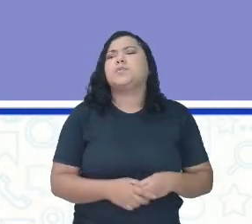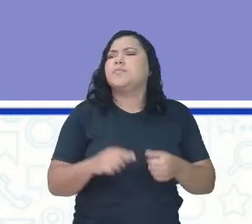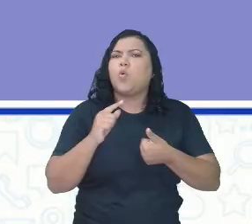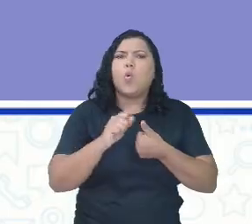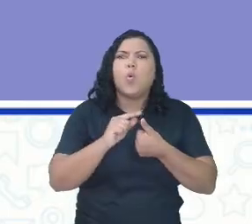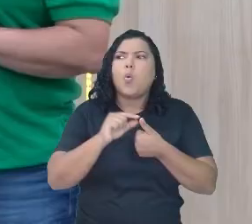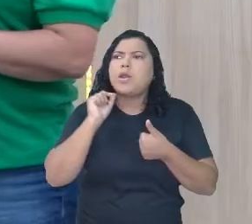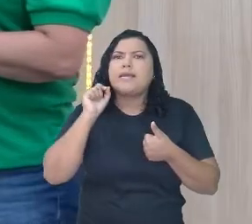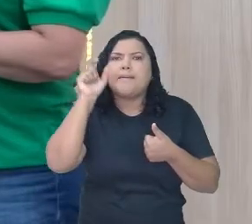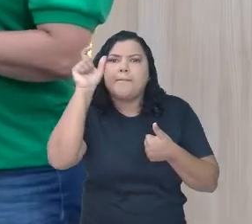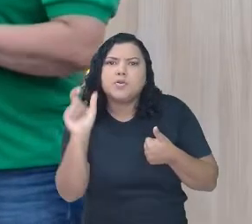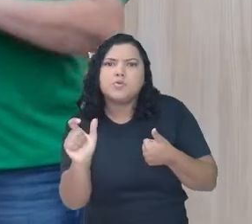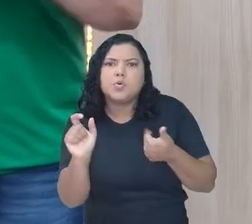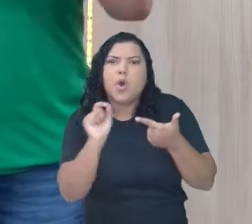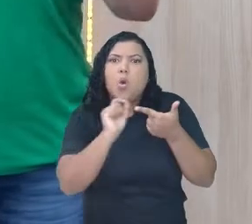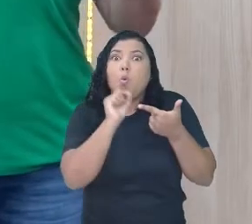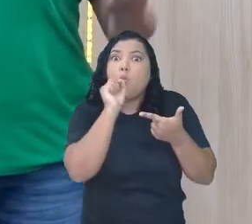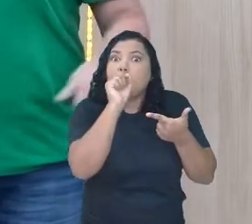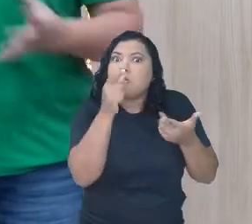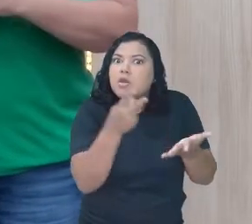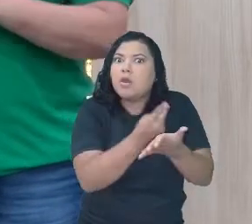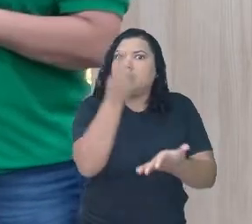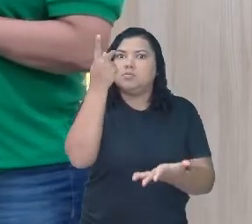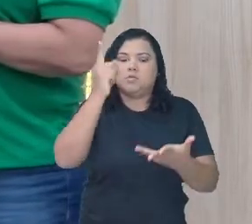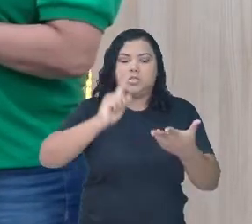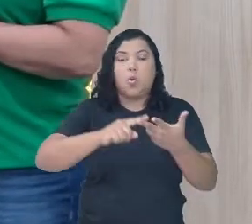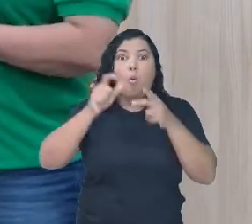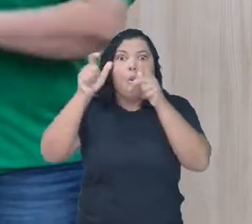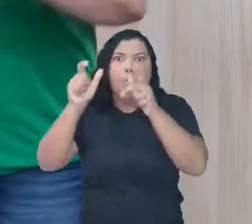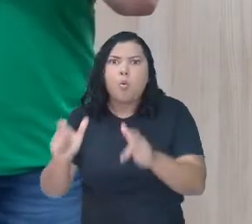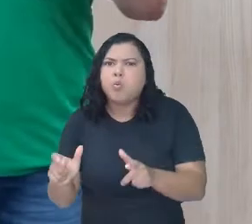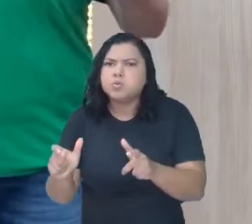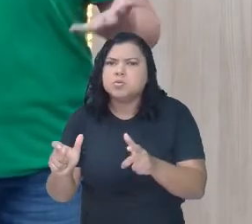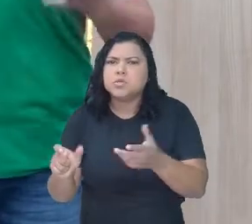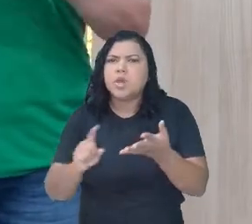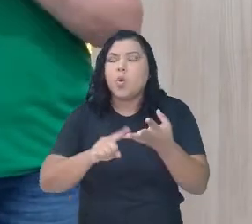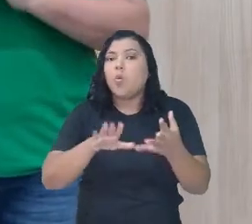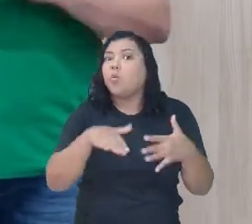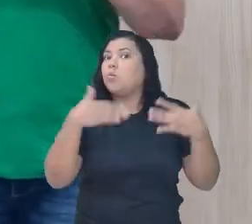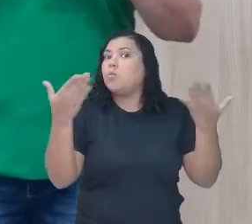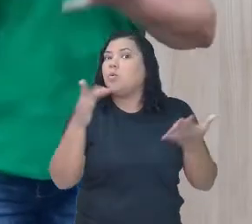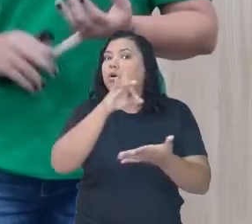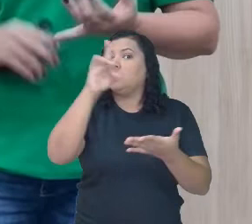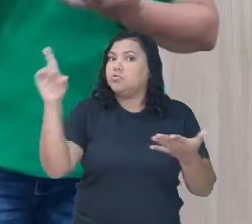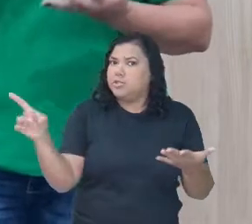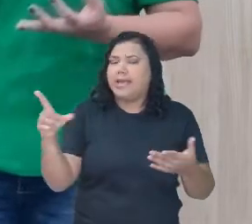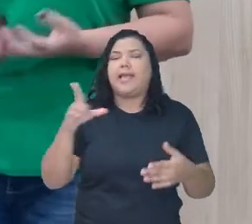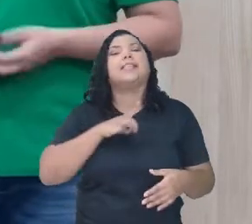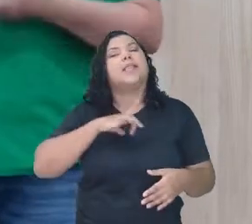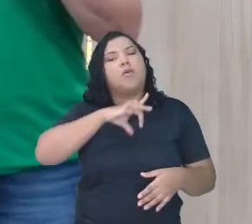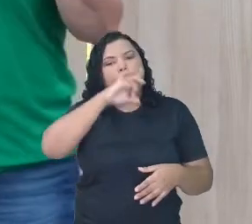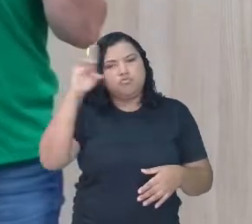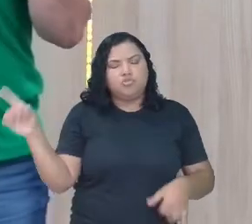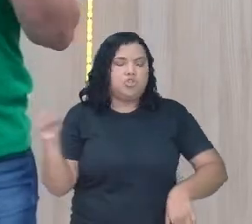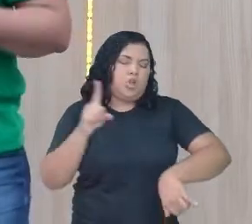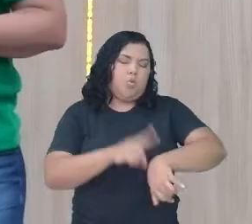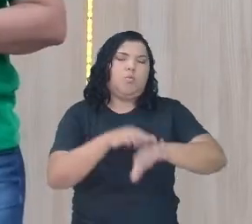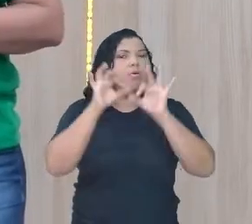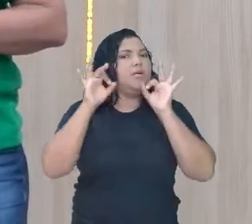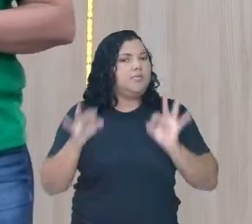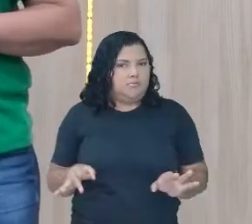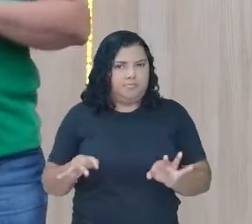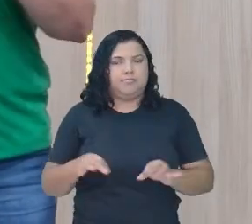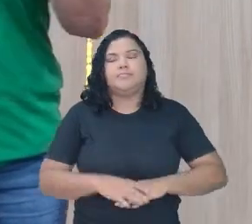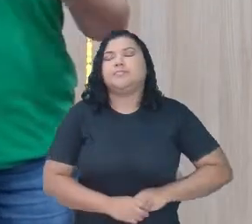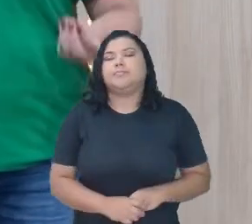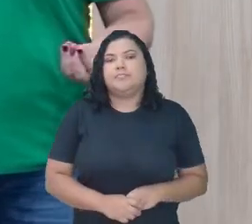que aconteceu? Não é? Onde foi que aconteceu, quando, não é? Tem data, hora. Então,